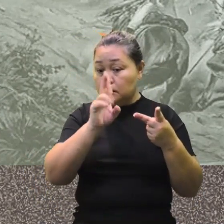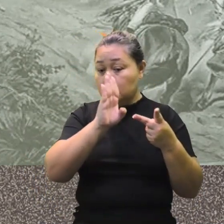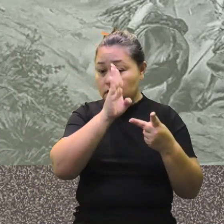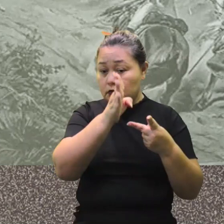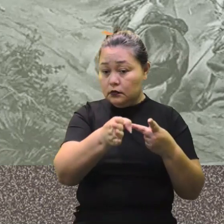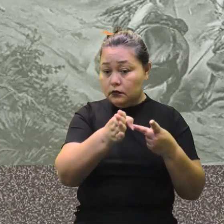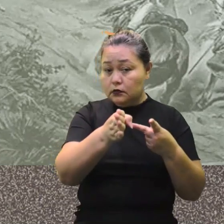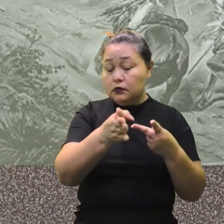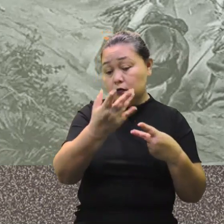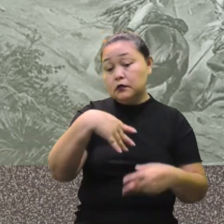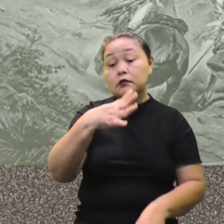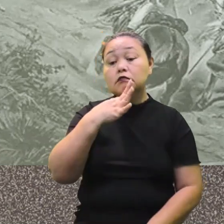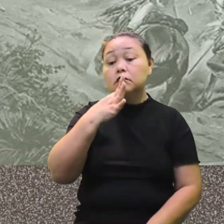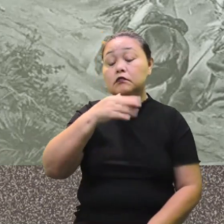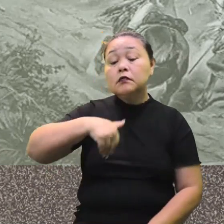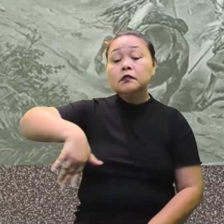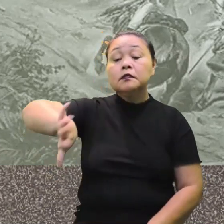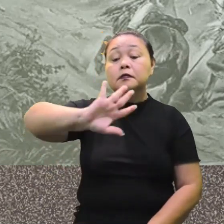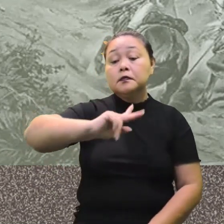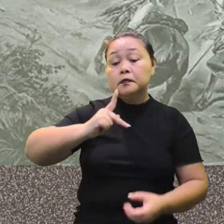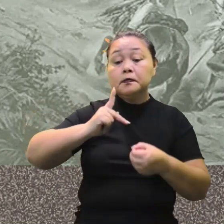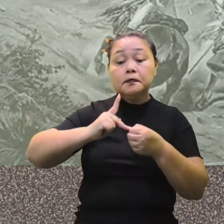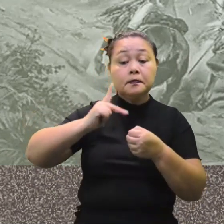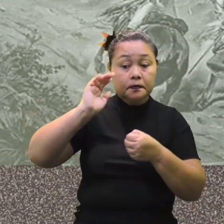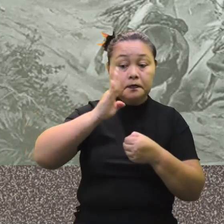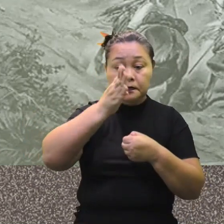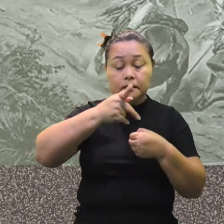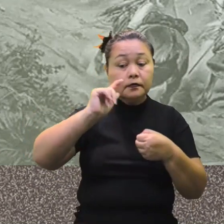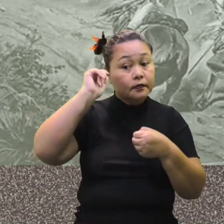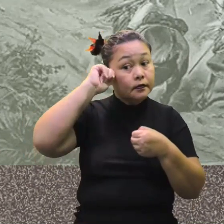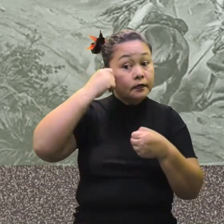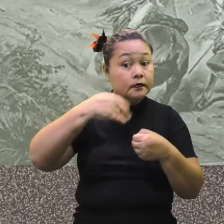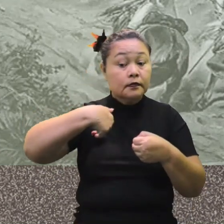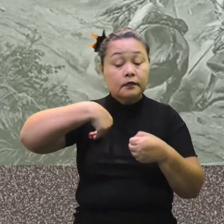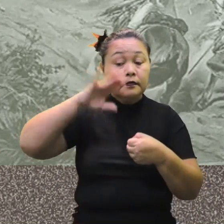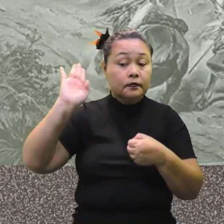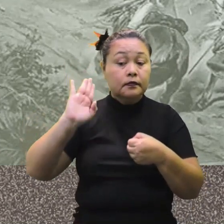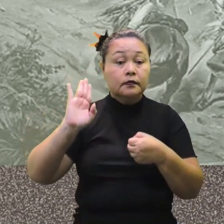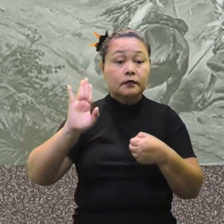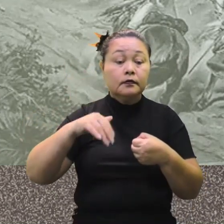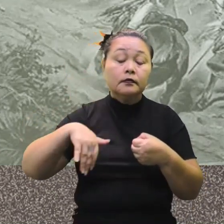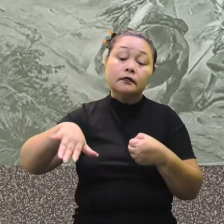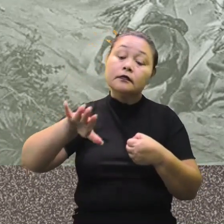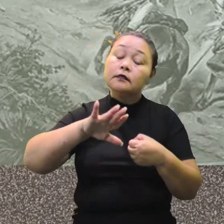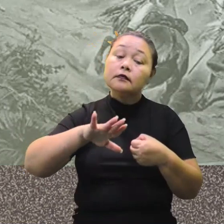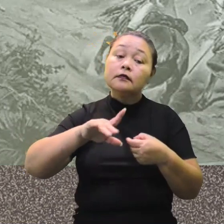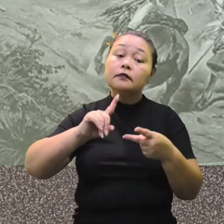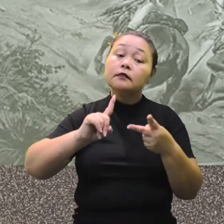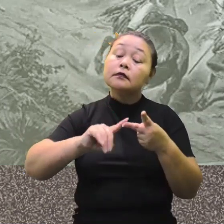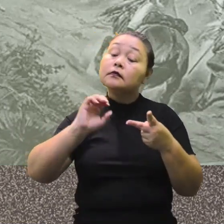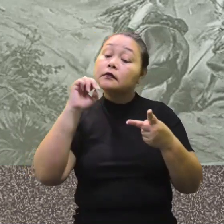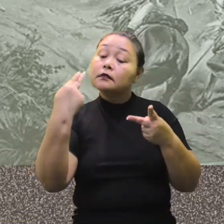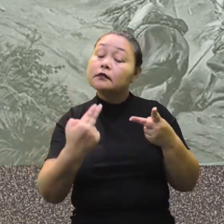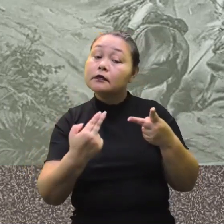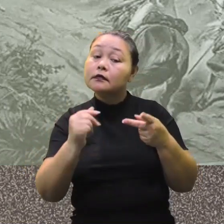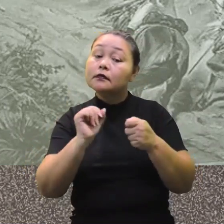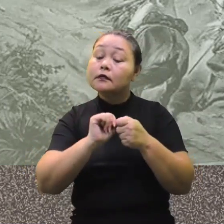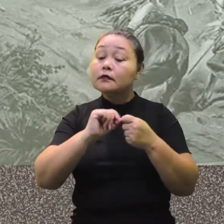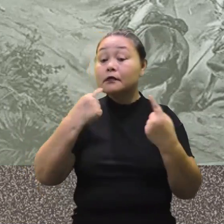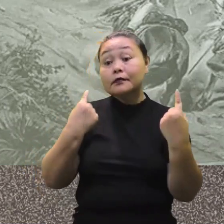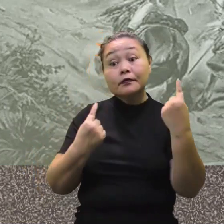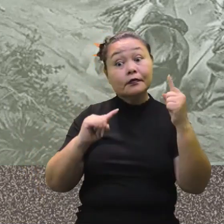que nós conhecemos mais, o petróleo principalmente, nós conhecemos mais essa convencional, ou ela pode ser uma